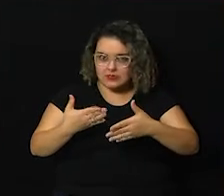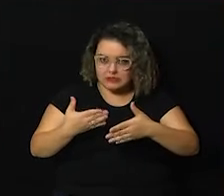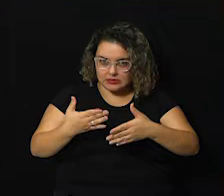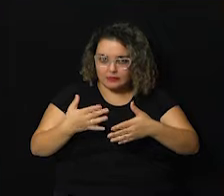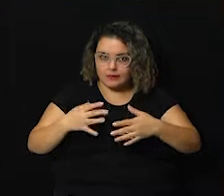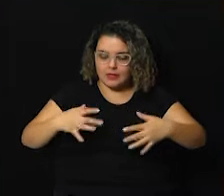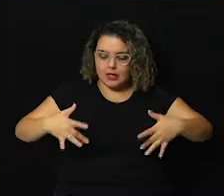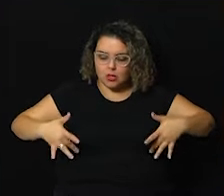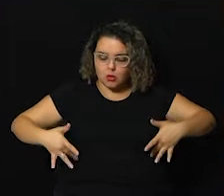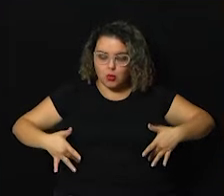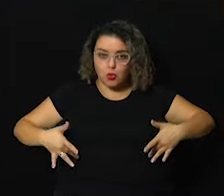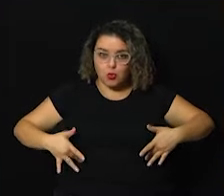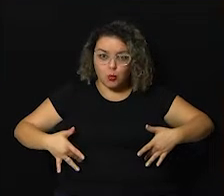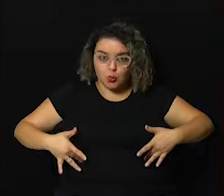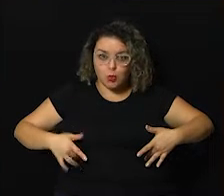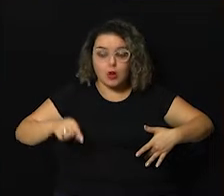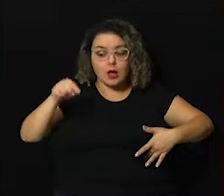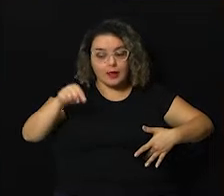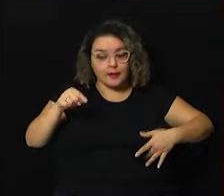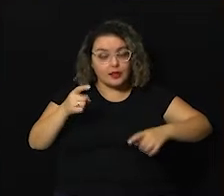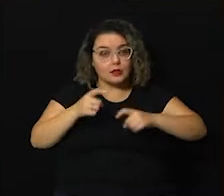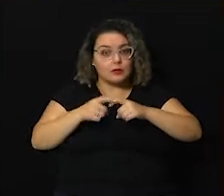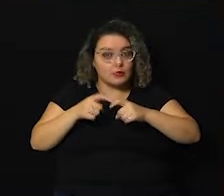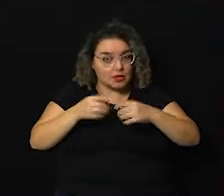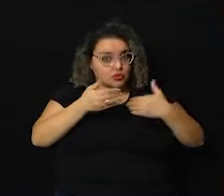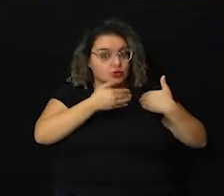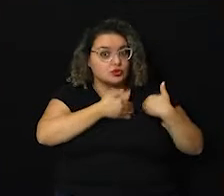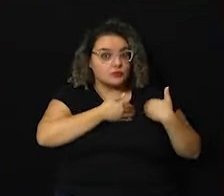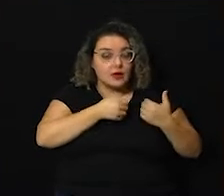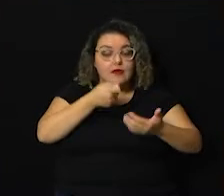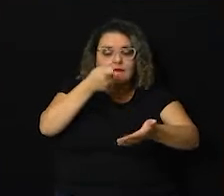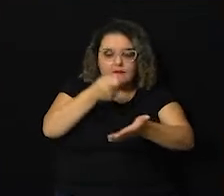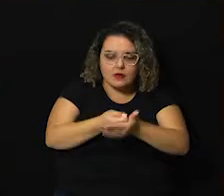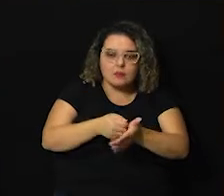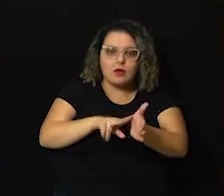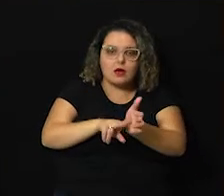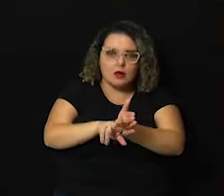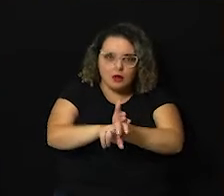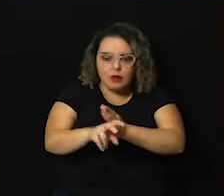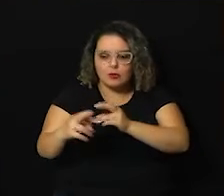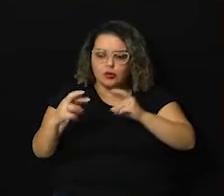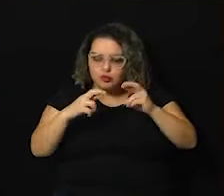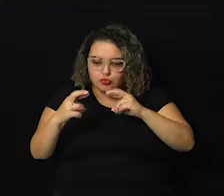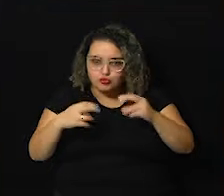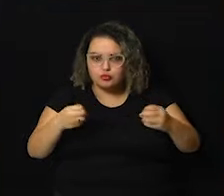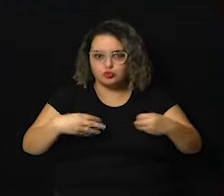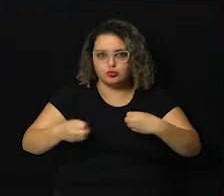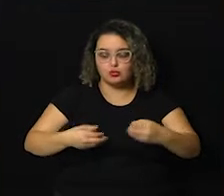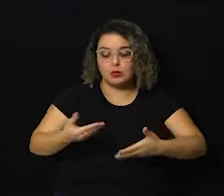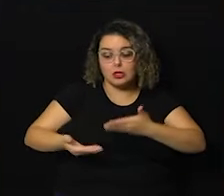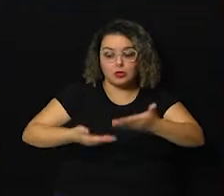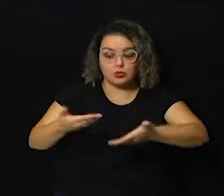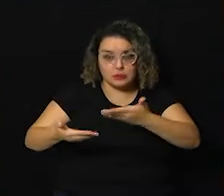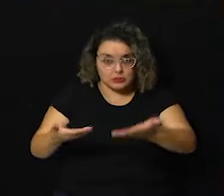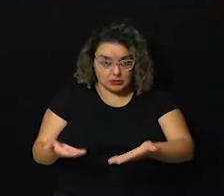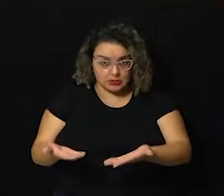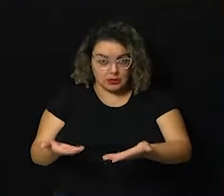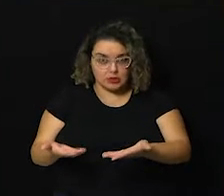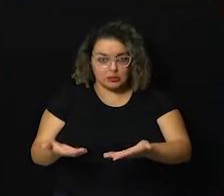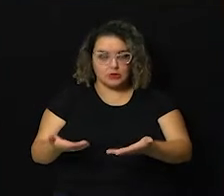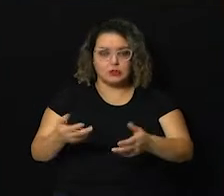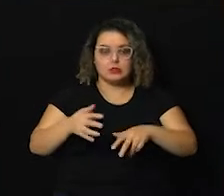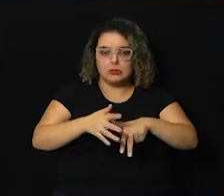vai prosseguir com a investigação, firmar o diagnóstico e estabelecer a maneira de tratar inicialmente